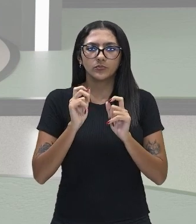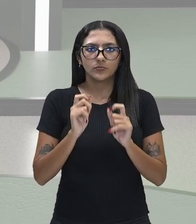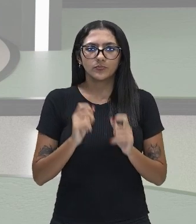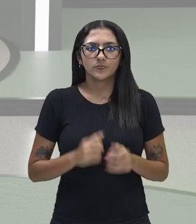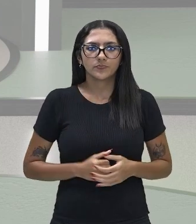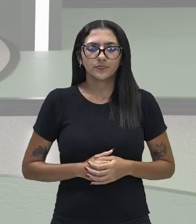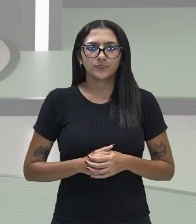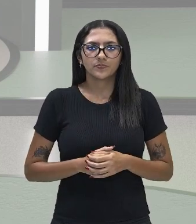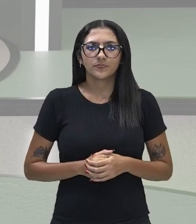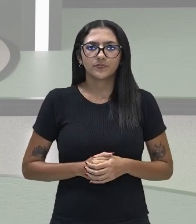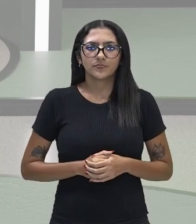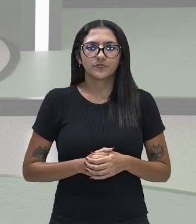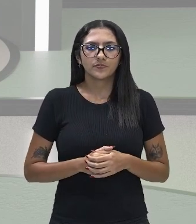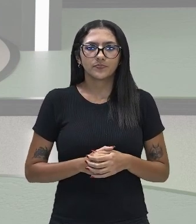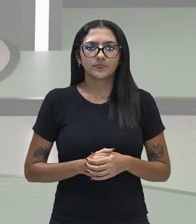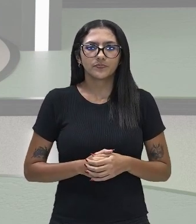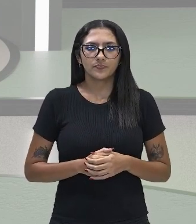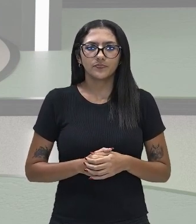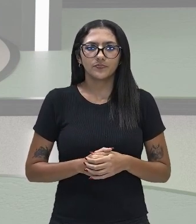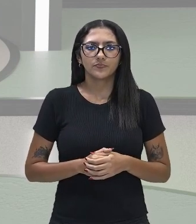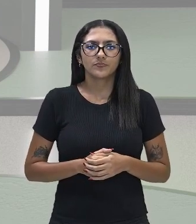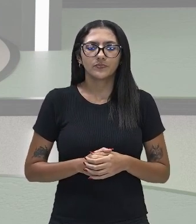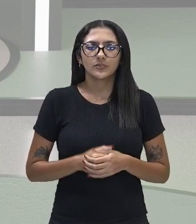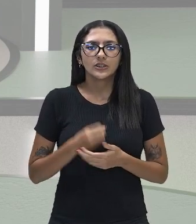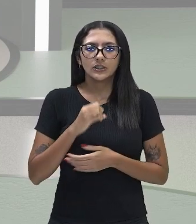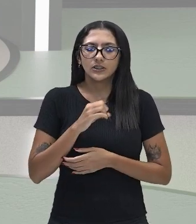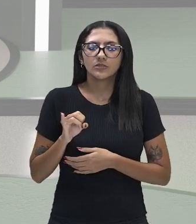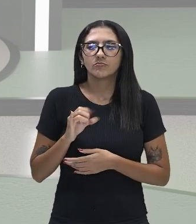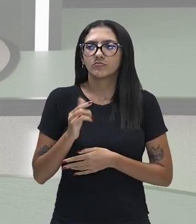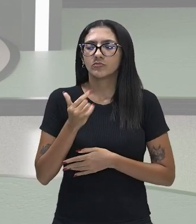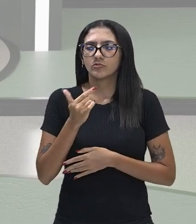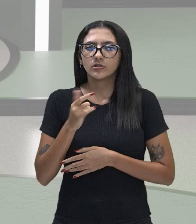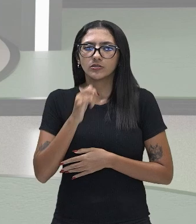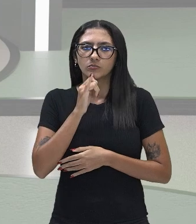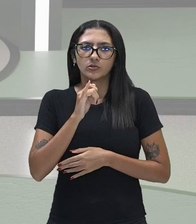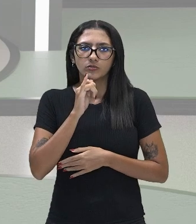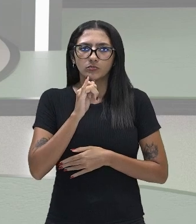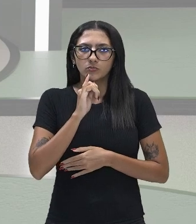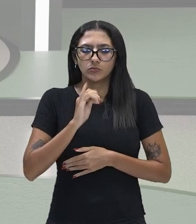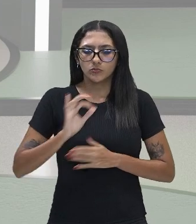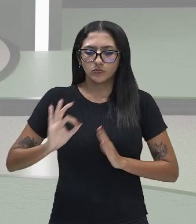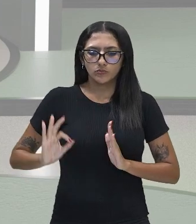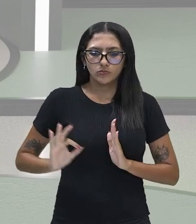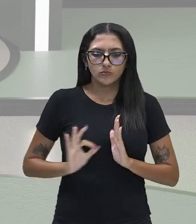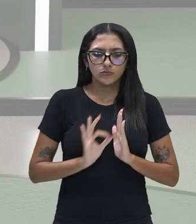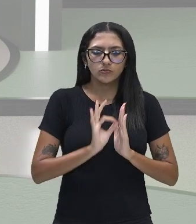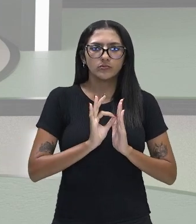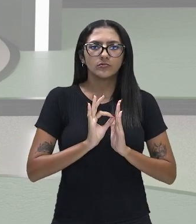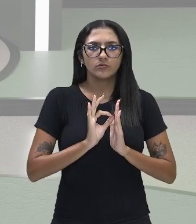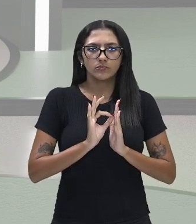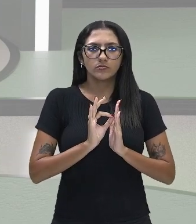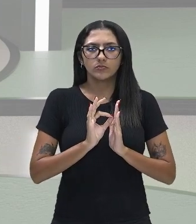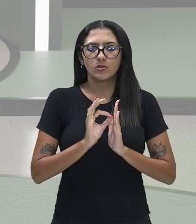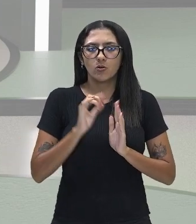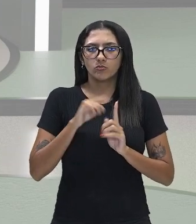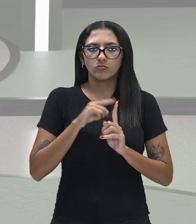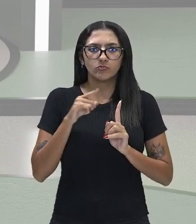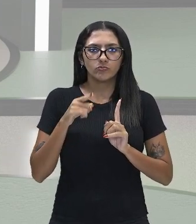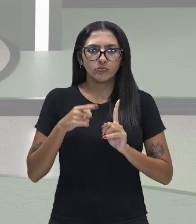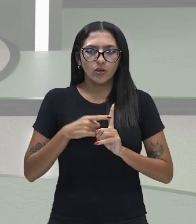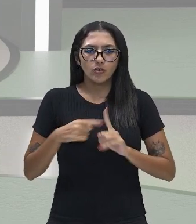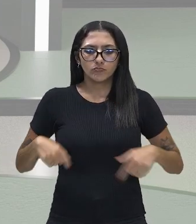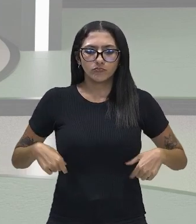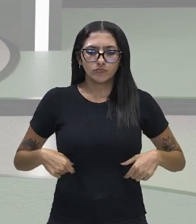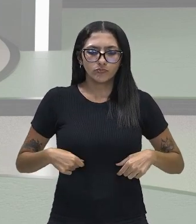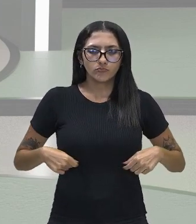Quando não ocorre a fecundação, o óvulo que saiu do seu ovário, percorreu a